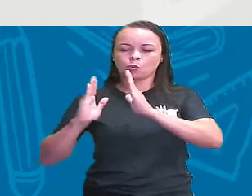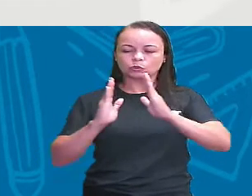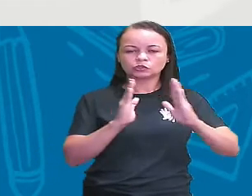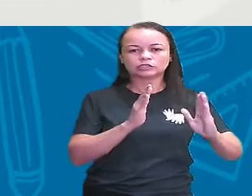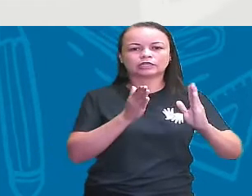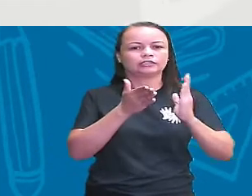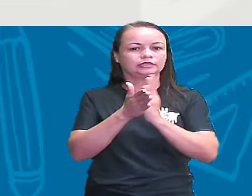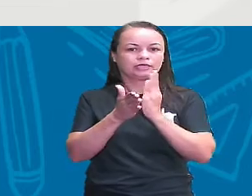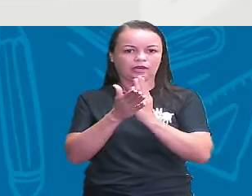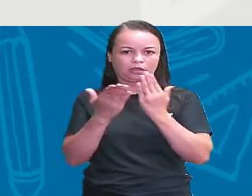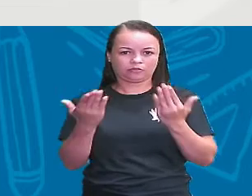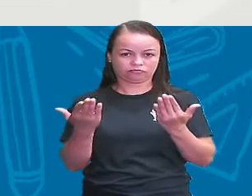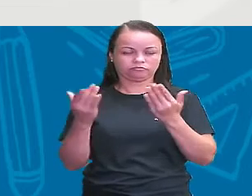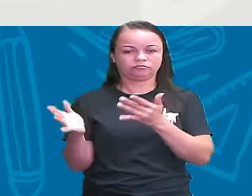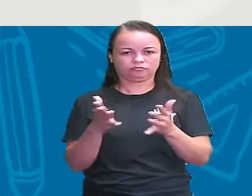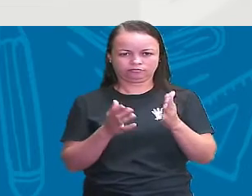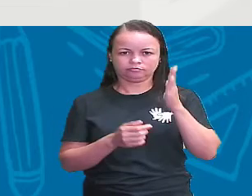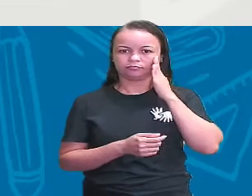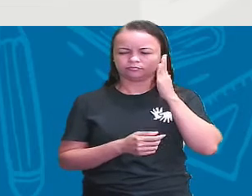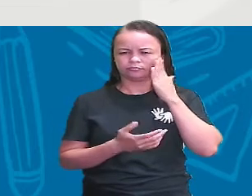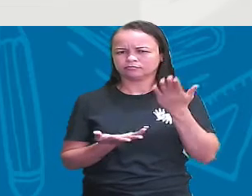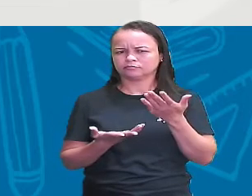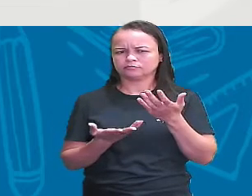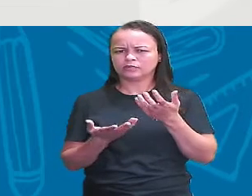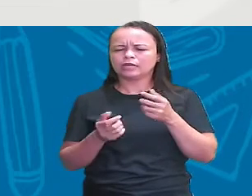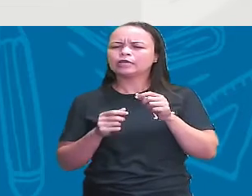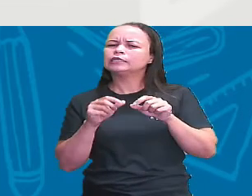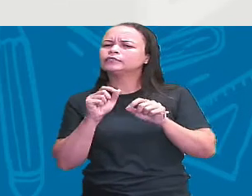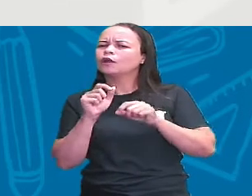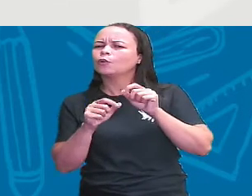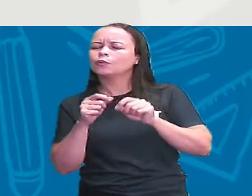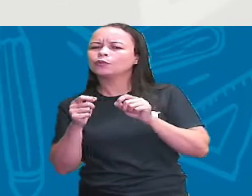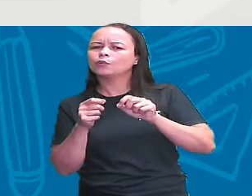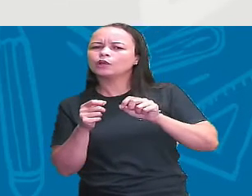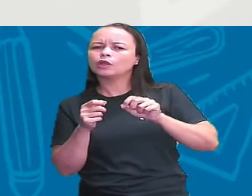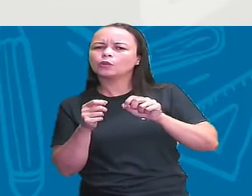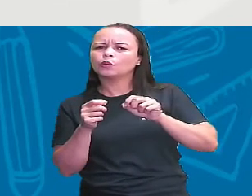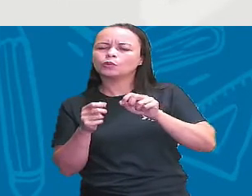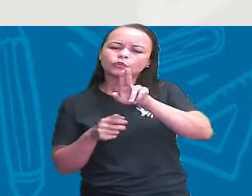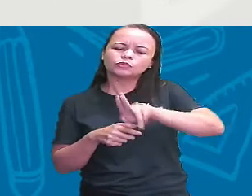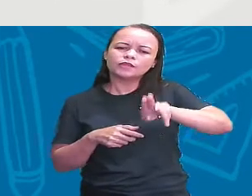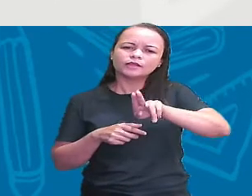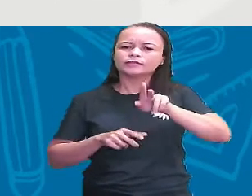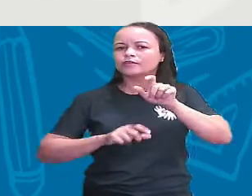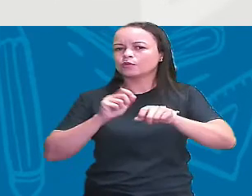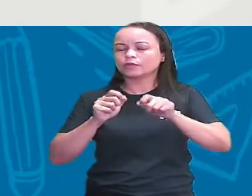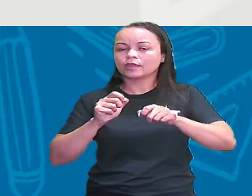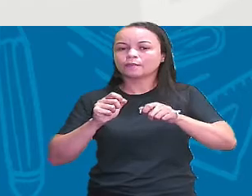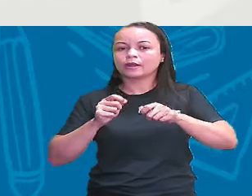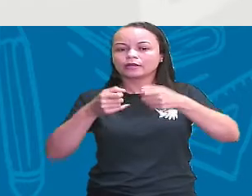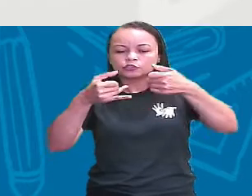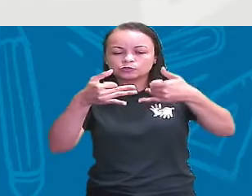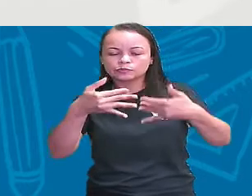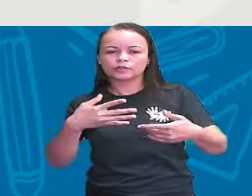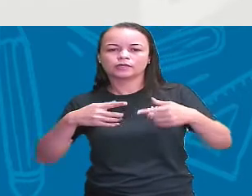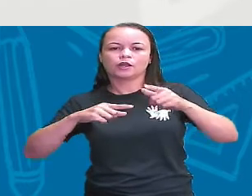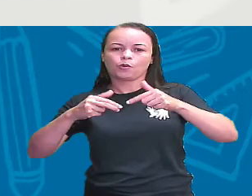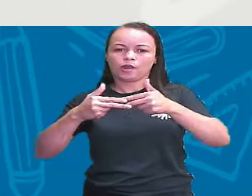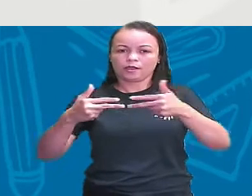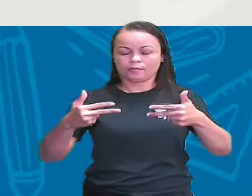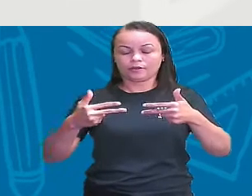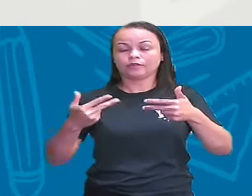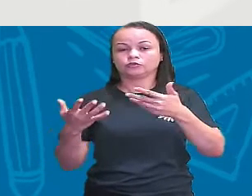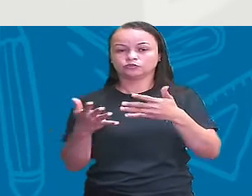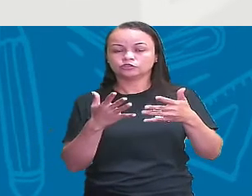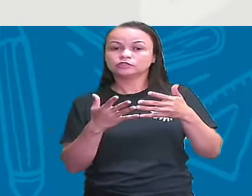livros, entendeu? Então, o que foi que eu utilizei para dizer os elementos que existem ao redor dessa